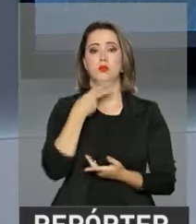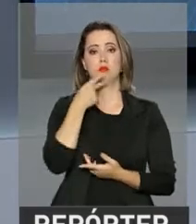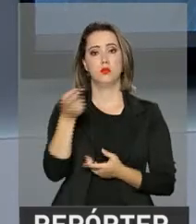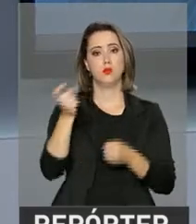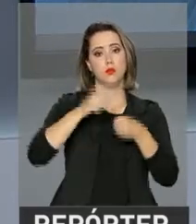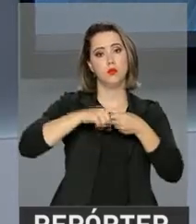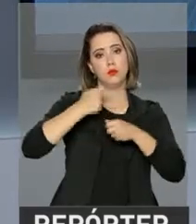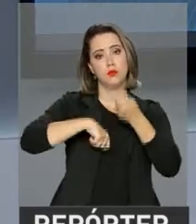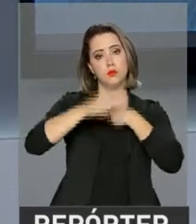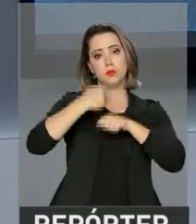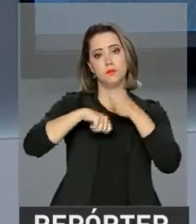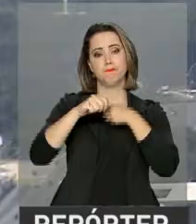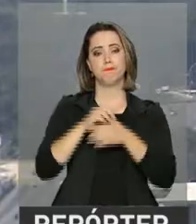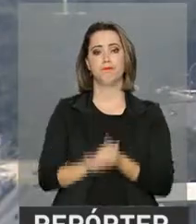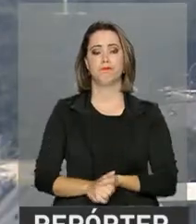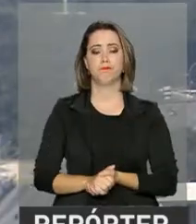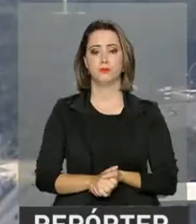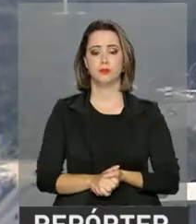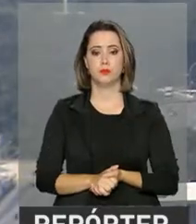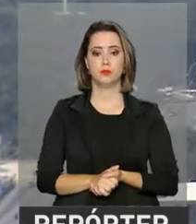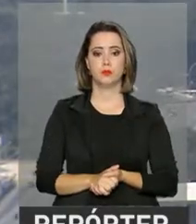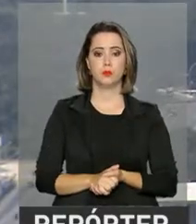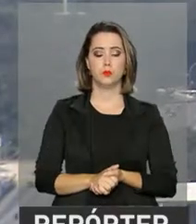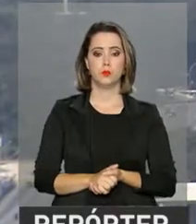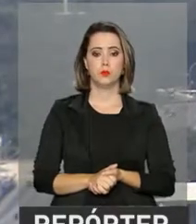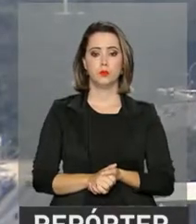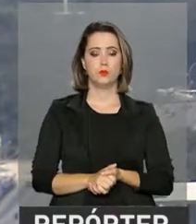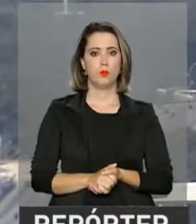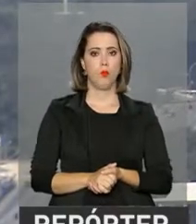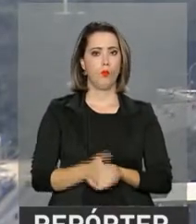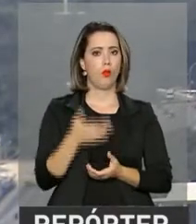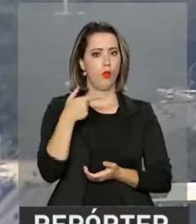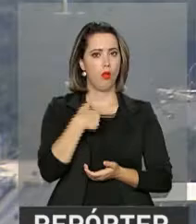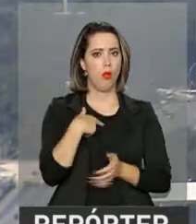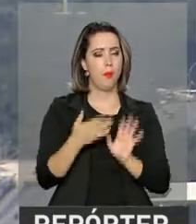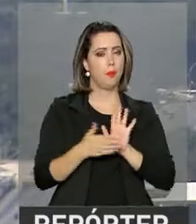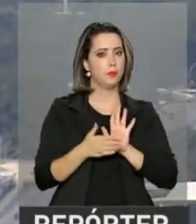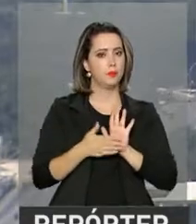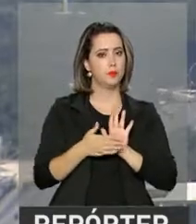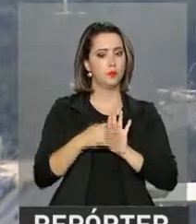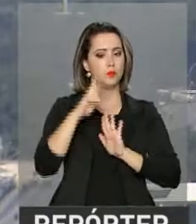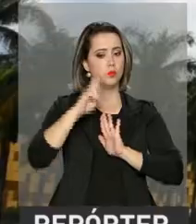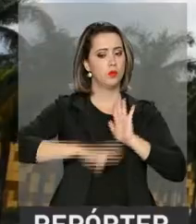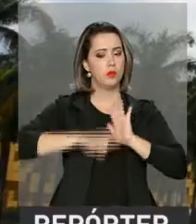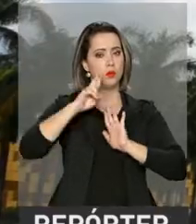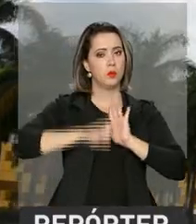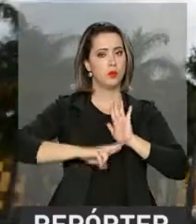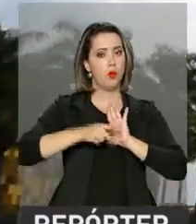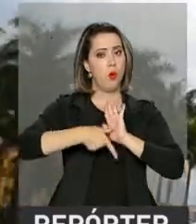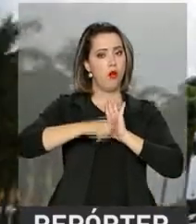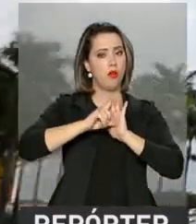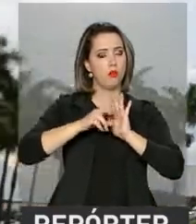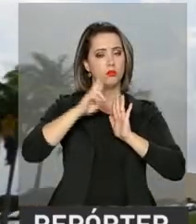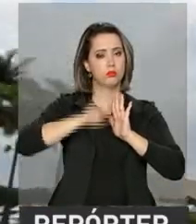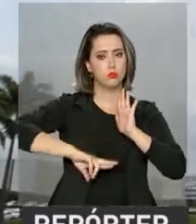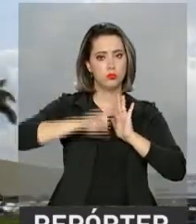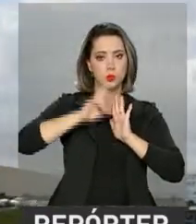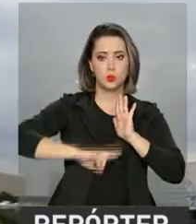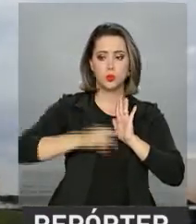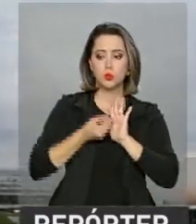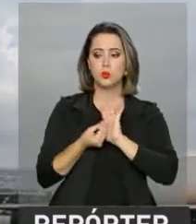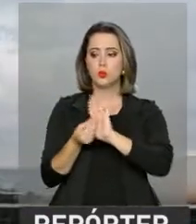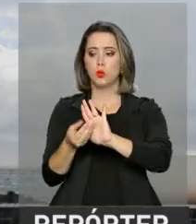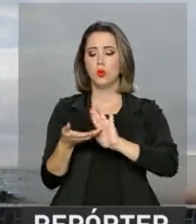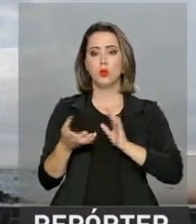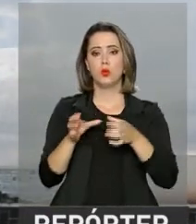do crescimento econômico. Na véspera da apresentação do relatório sobre a reforma da Previdência, na